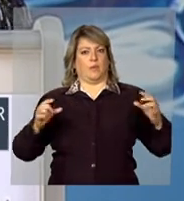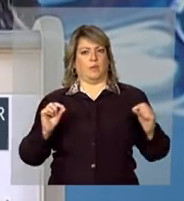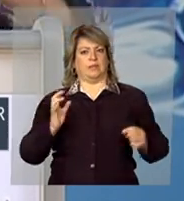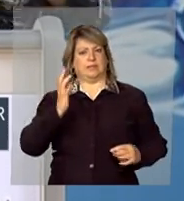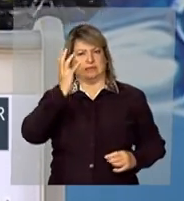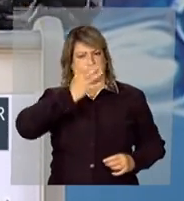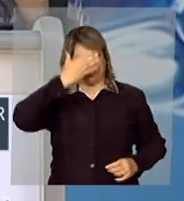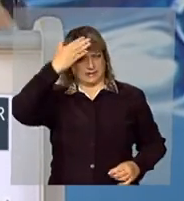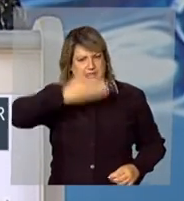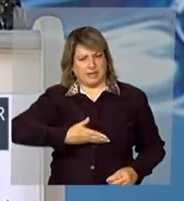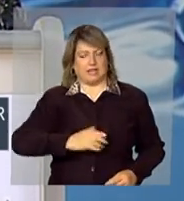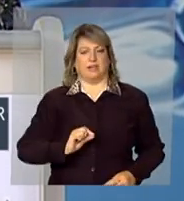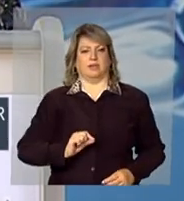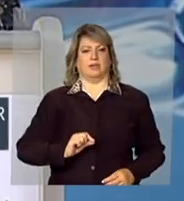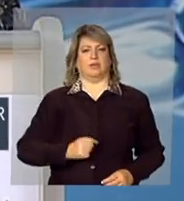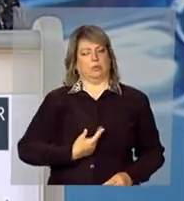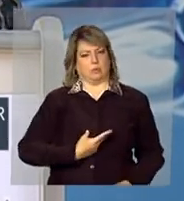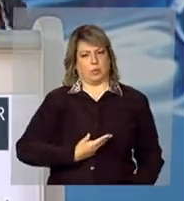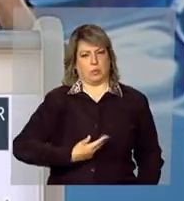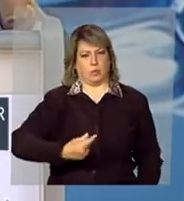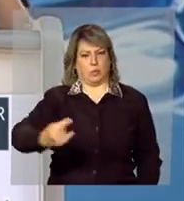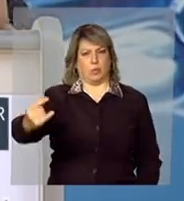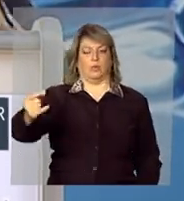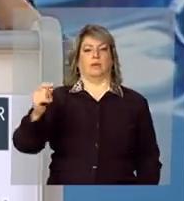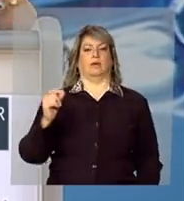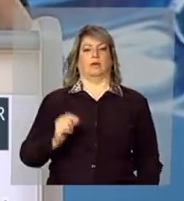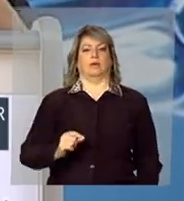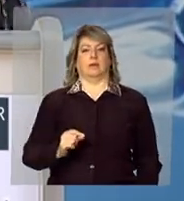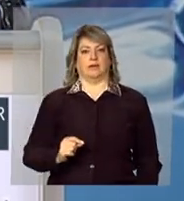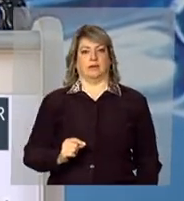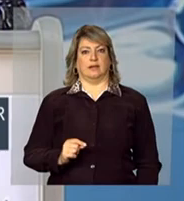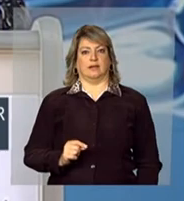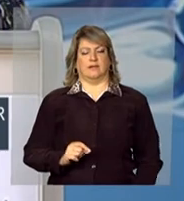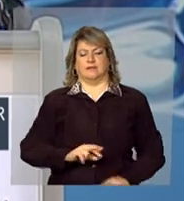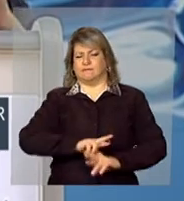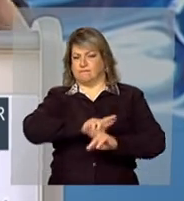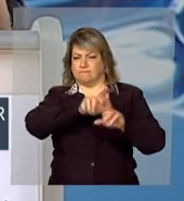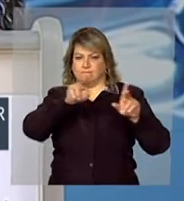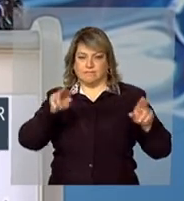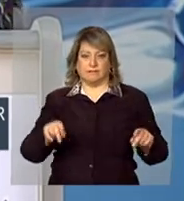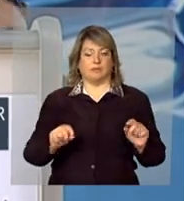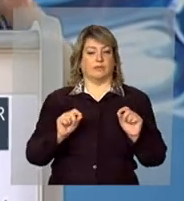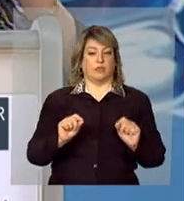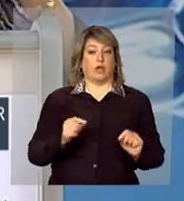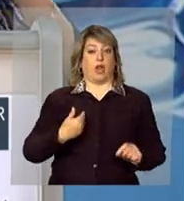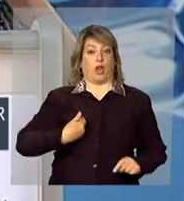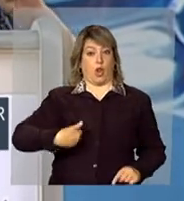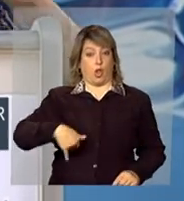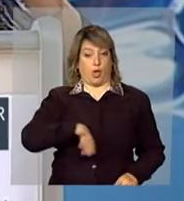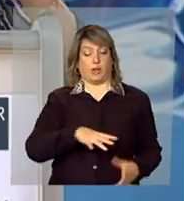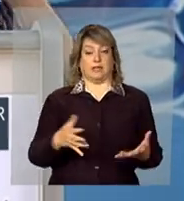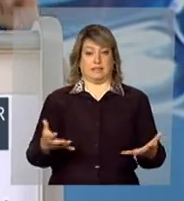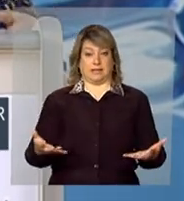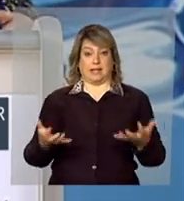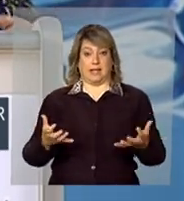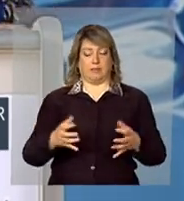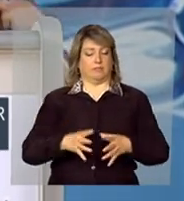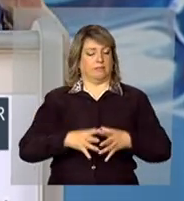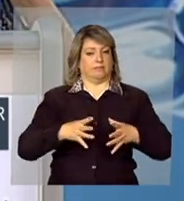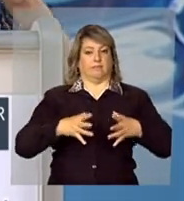sério, sustentável e sistemático. Ou seja, nós queremos